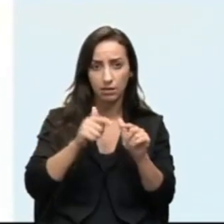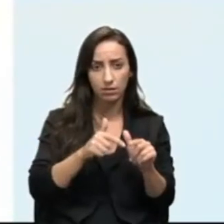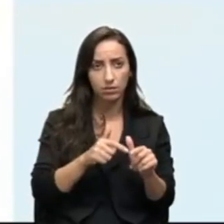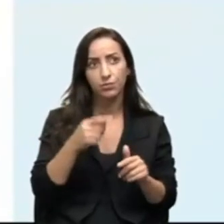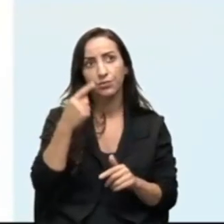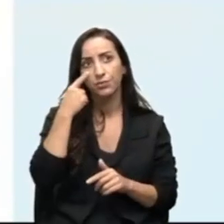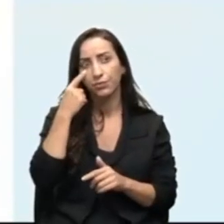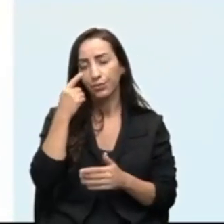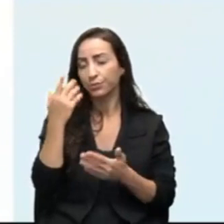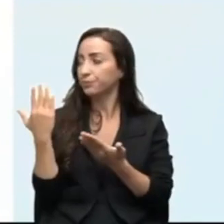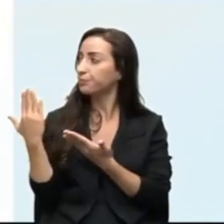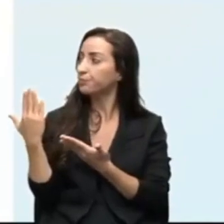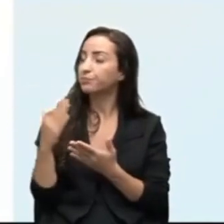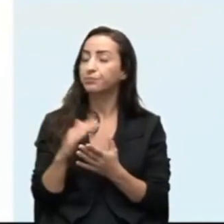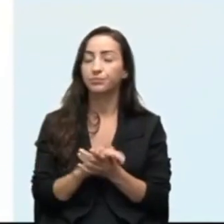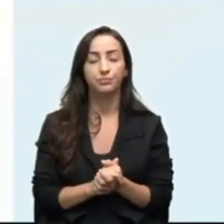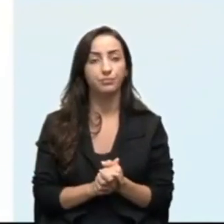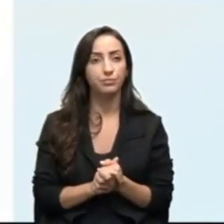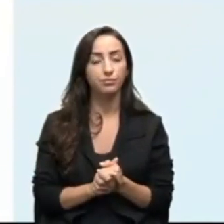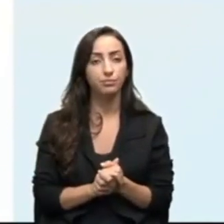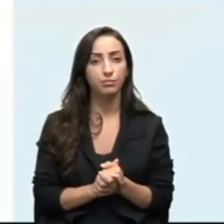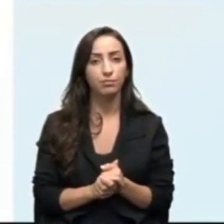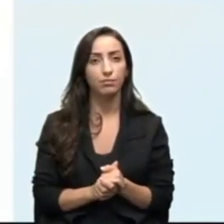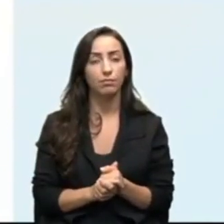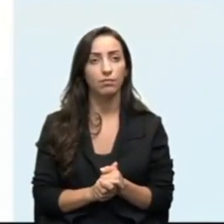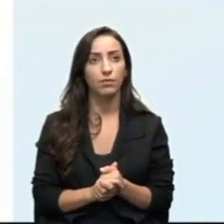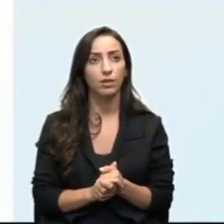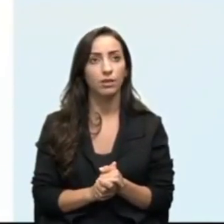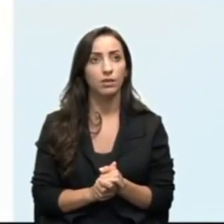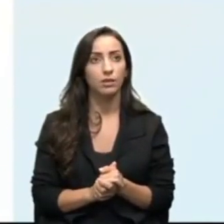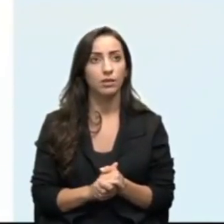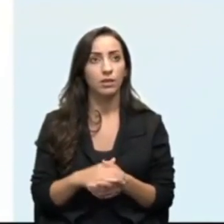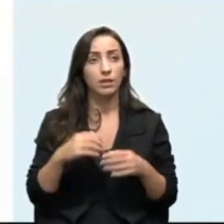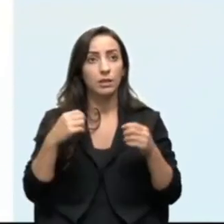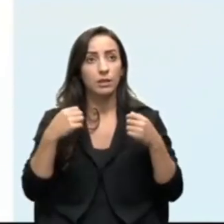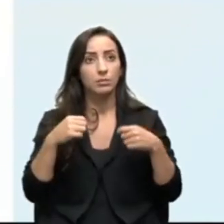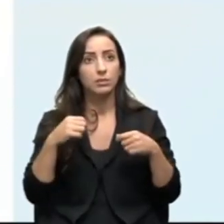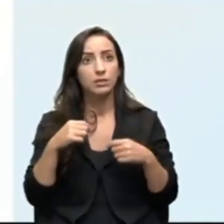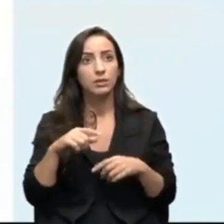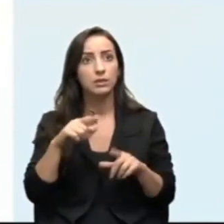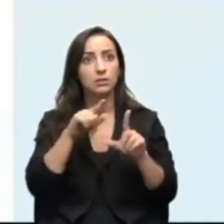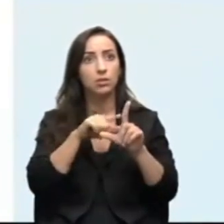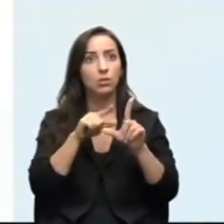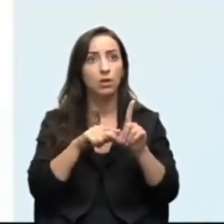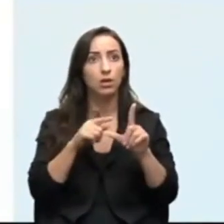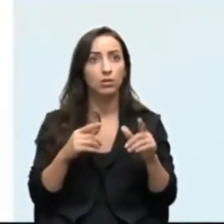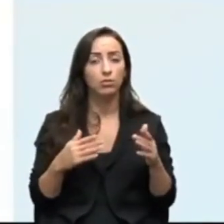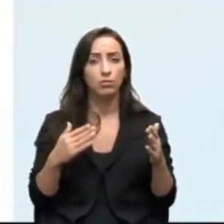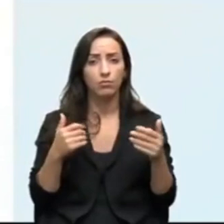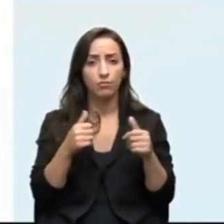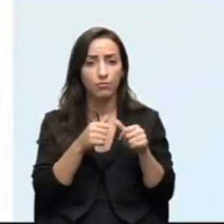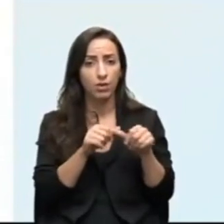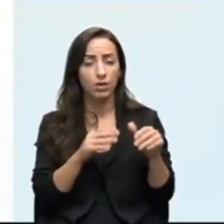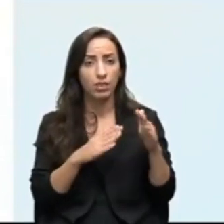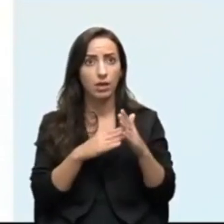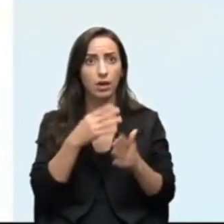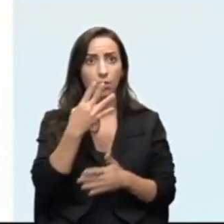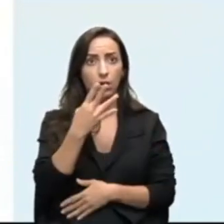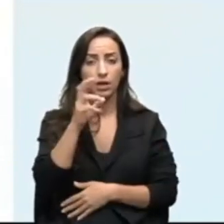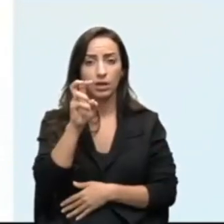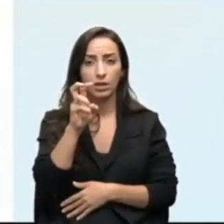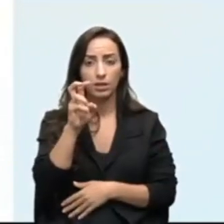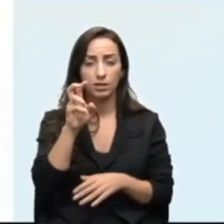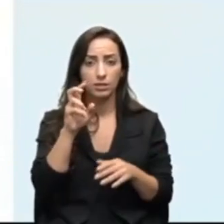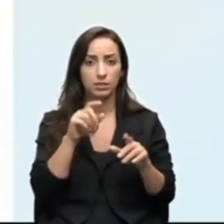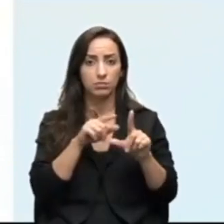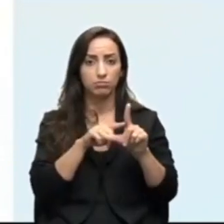primeira condição. A gente tem que admitir um θ fixo em 45 graus da biela